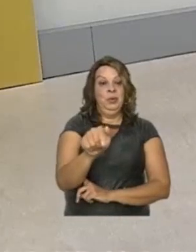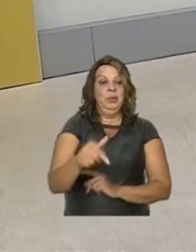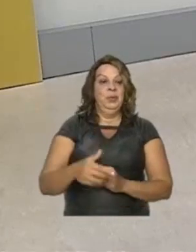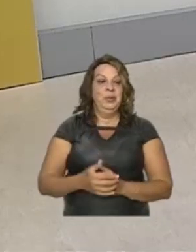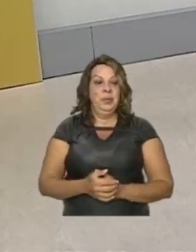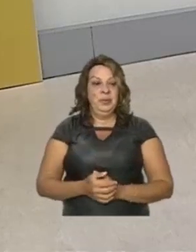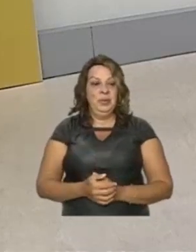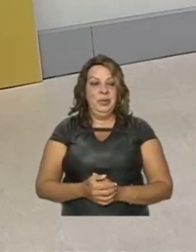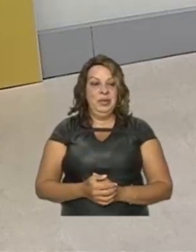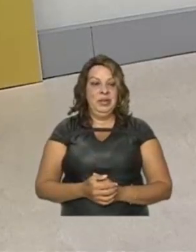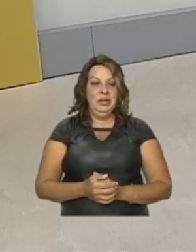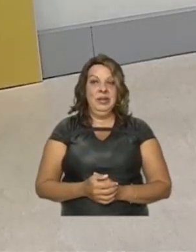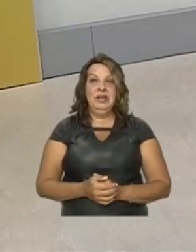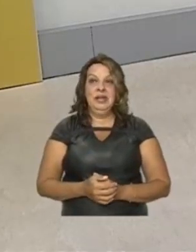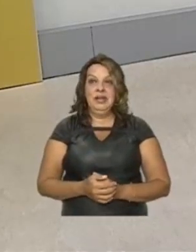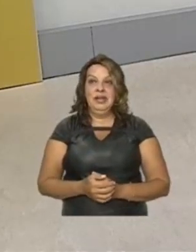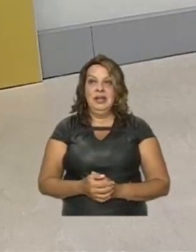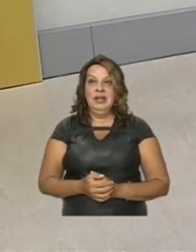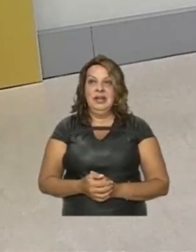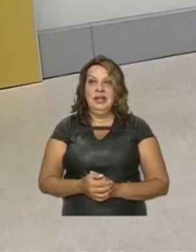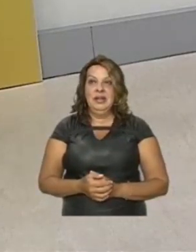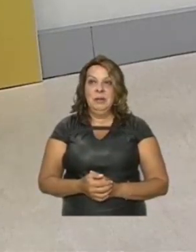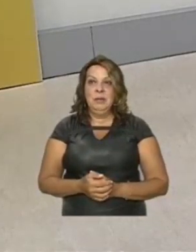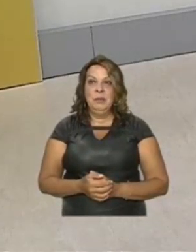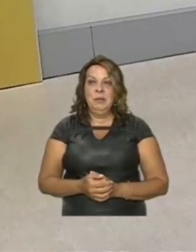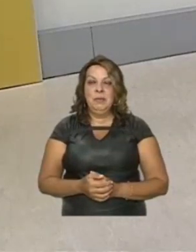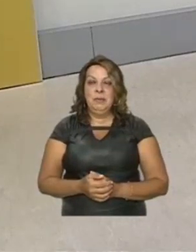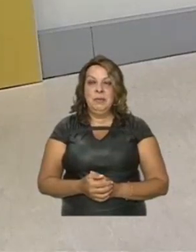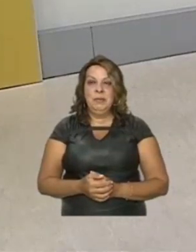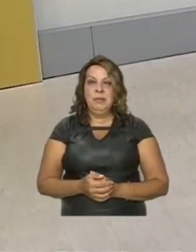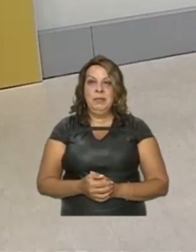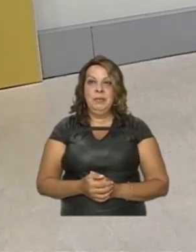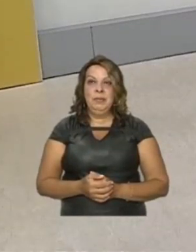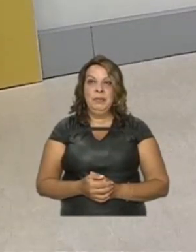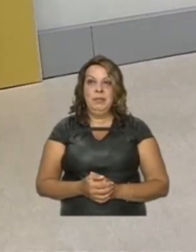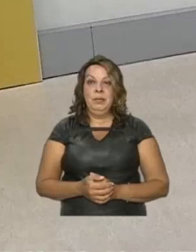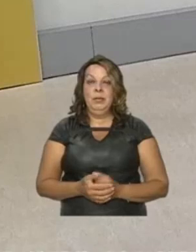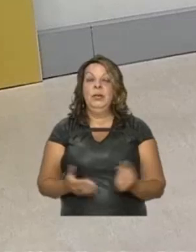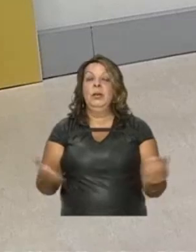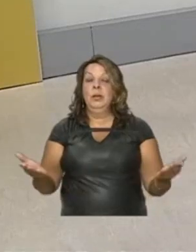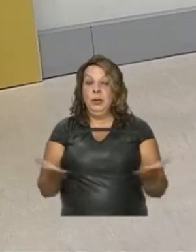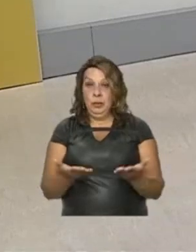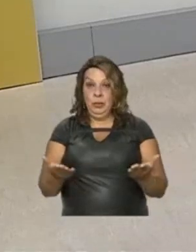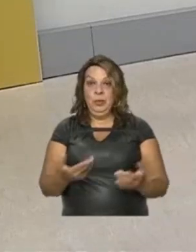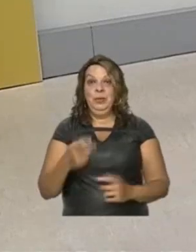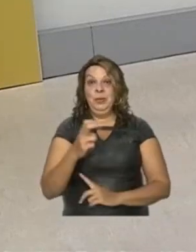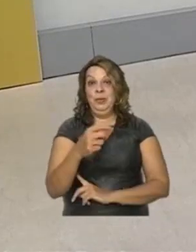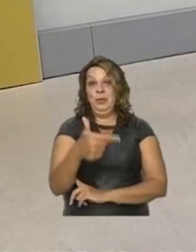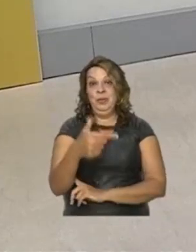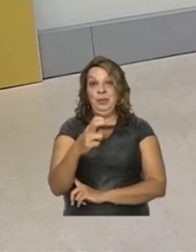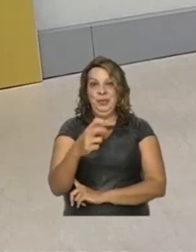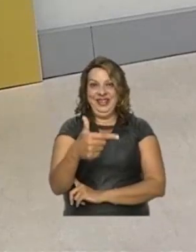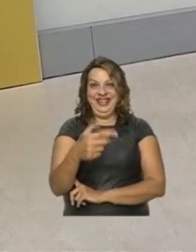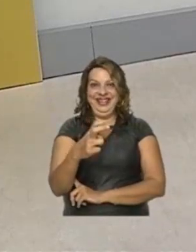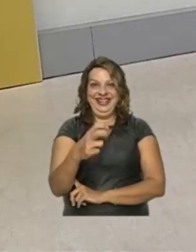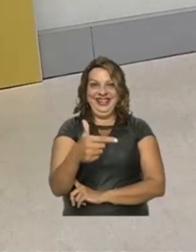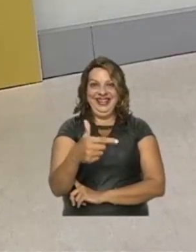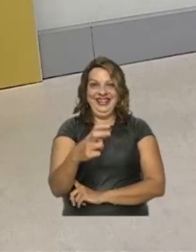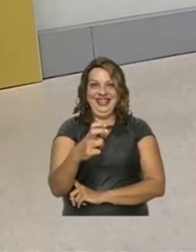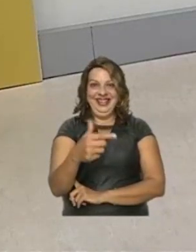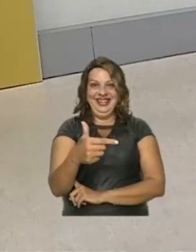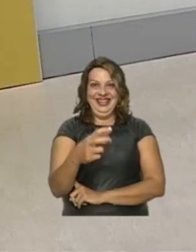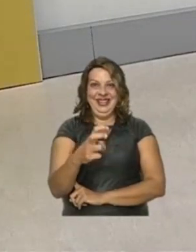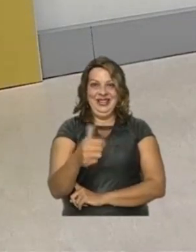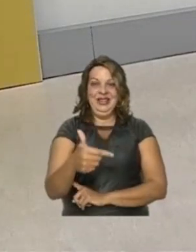7. Olha aí o número 7, já foi com o número 7. É a vez do 52, 52,